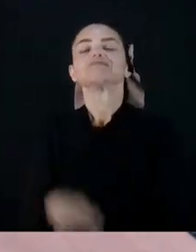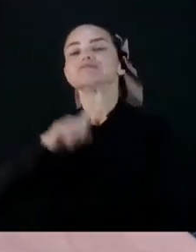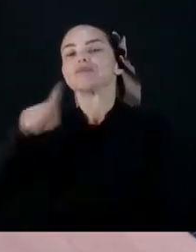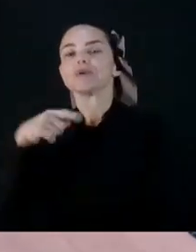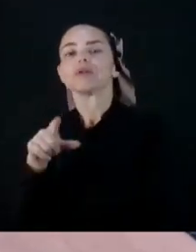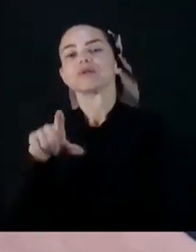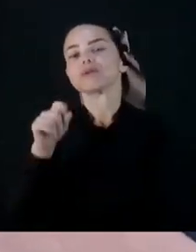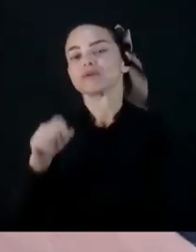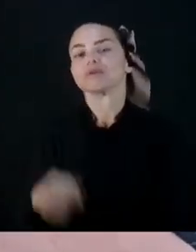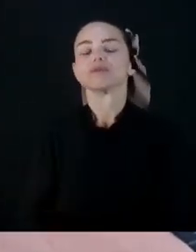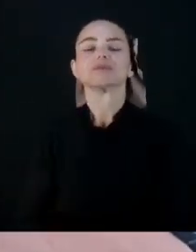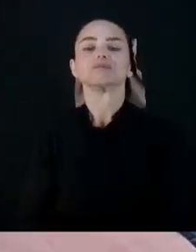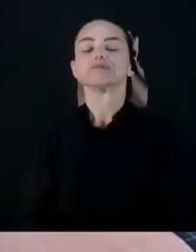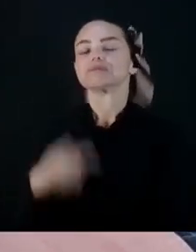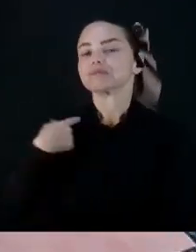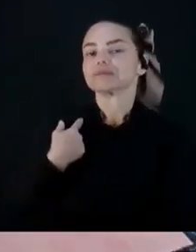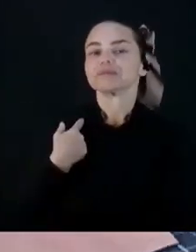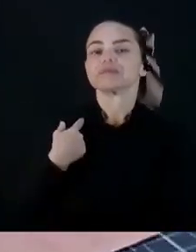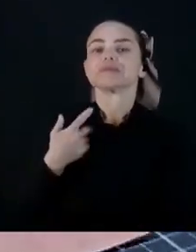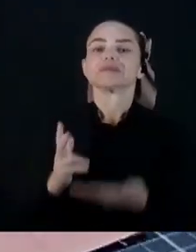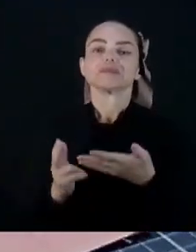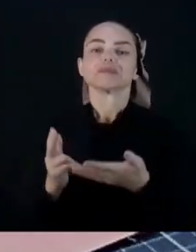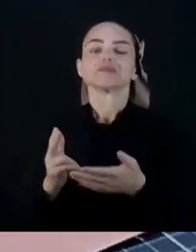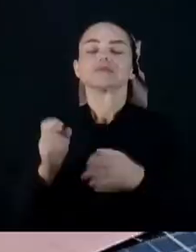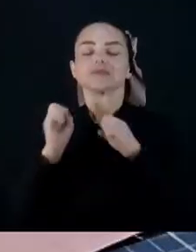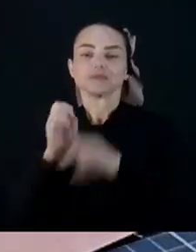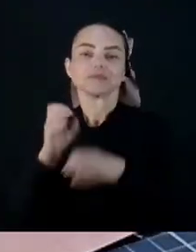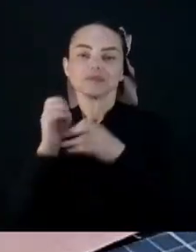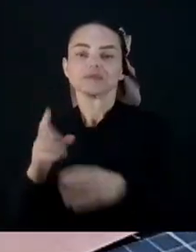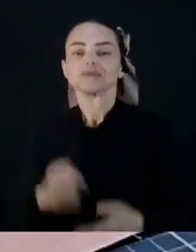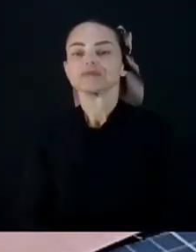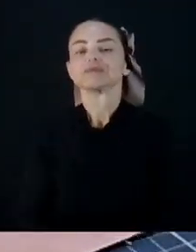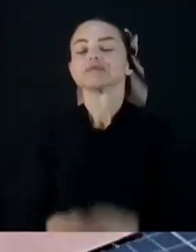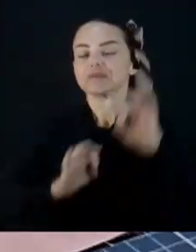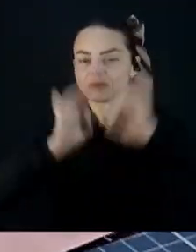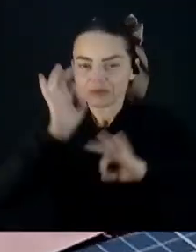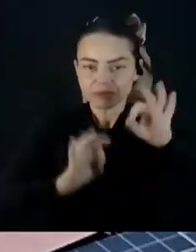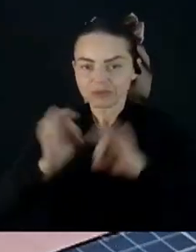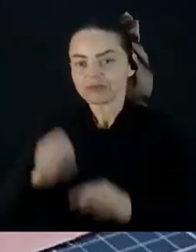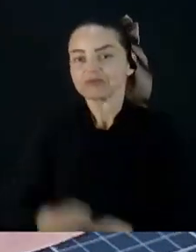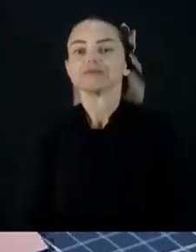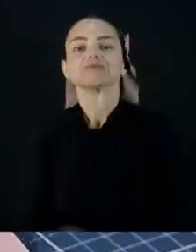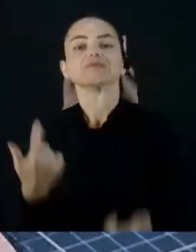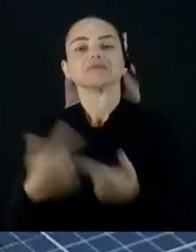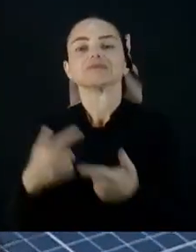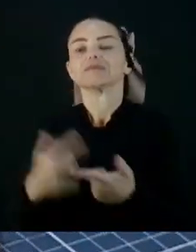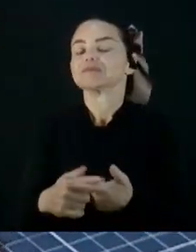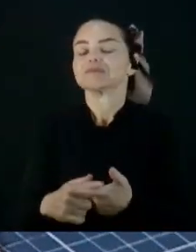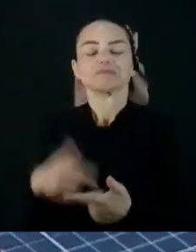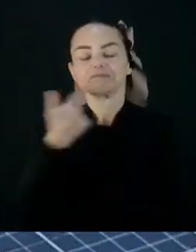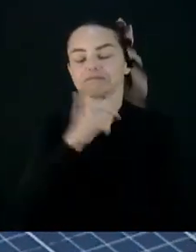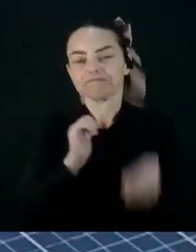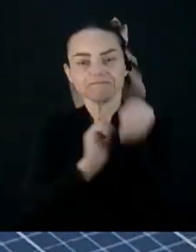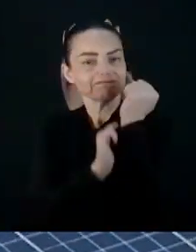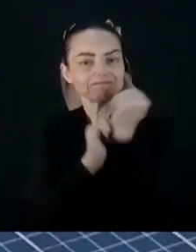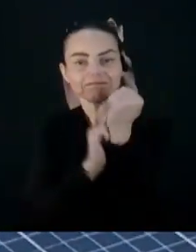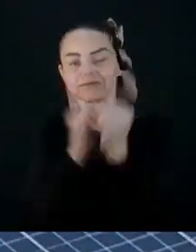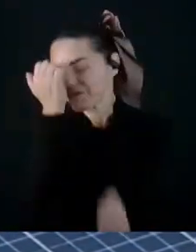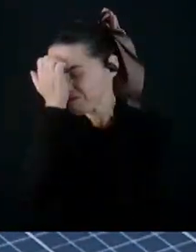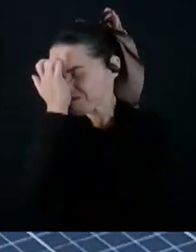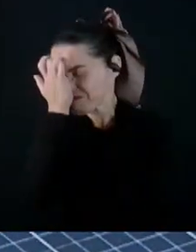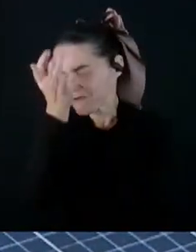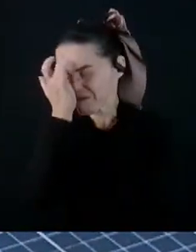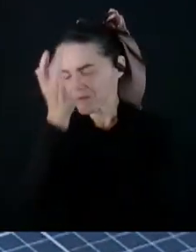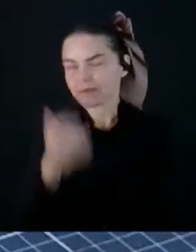um molde, mas eu posso ensinar vocês, orientar vocês a prepararem um molde, porque não tem segredo. É bem facinho.